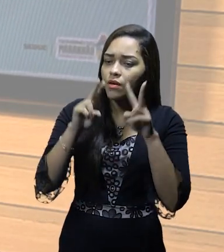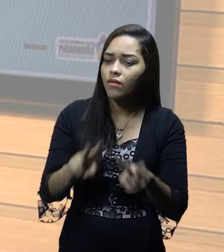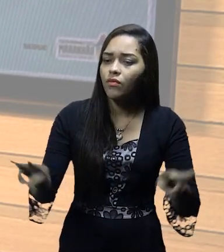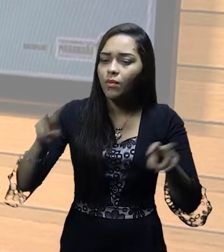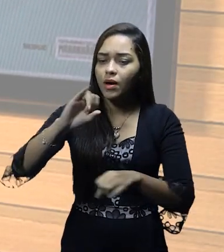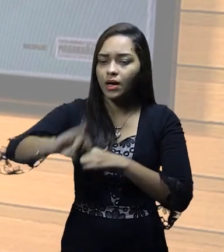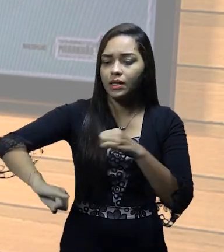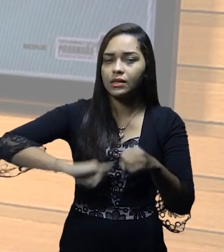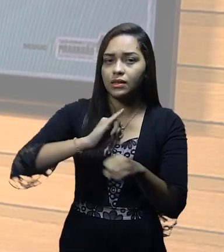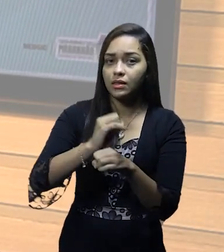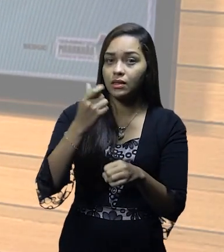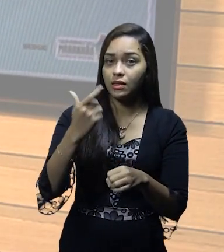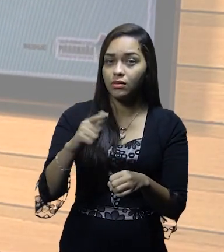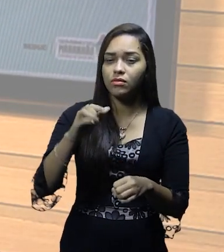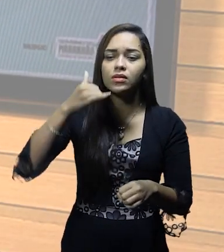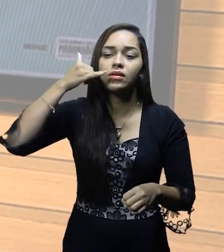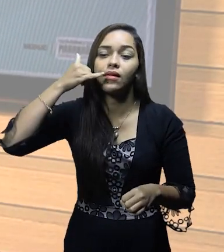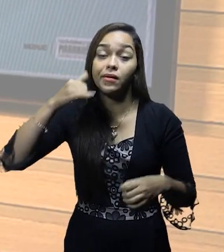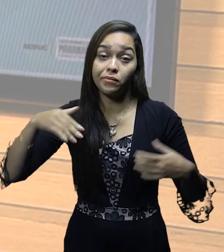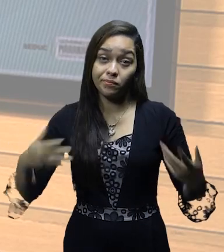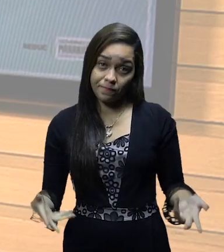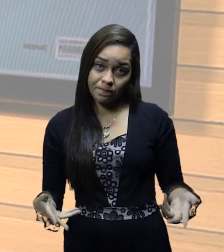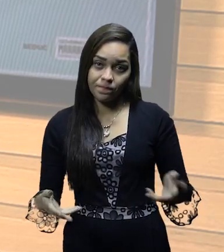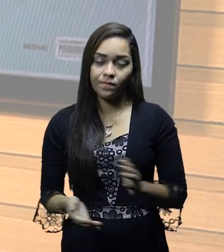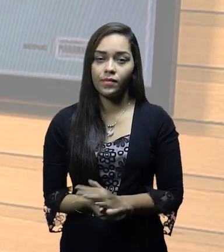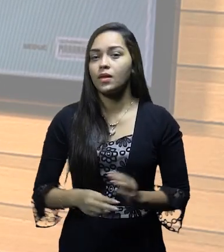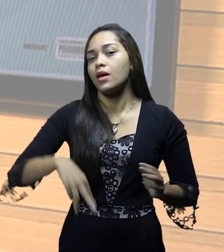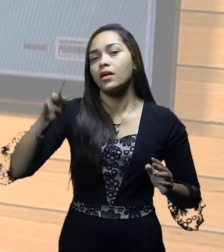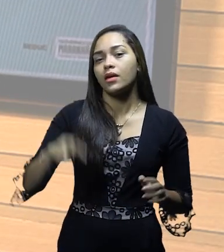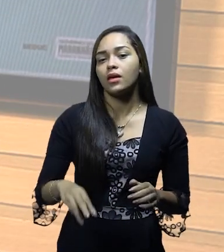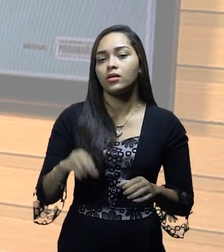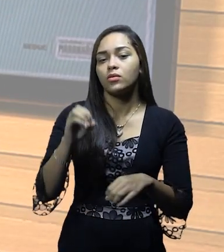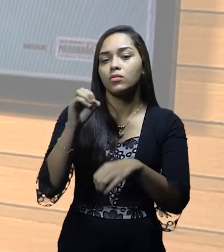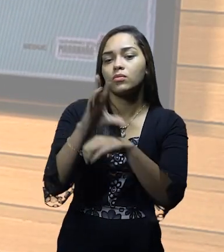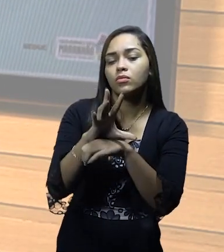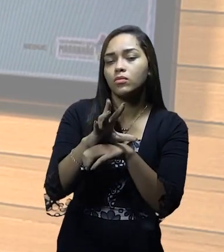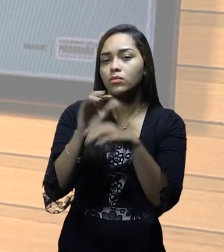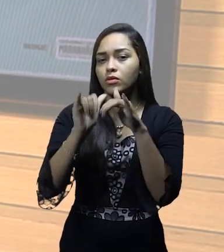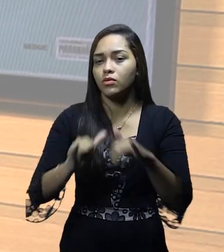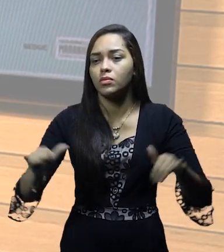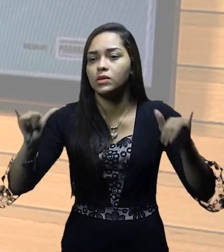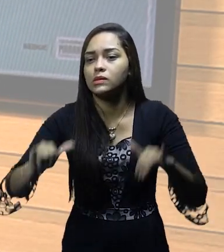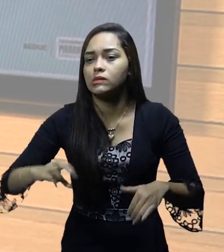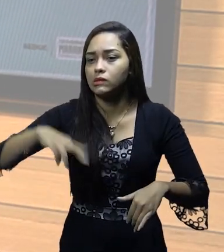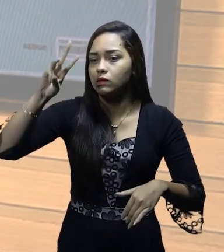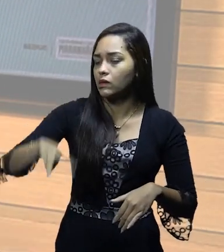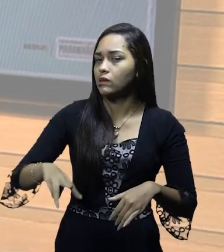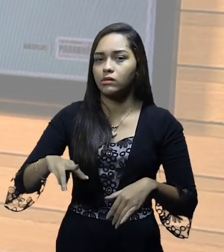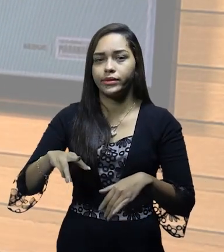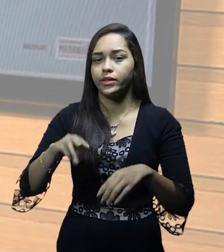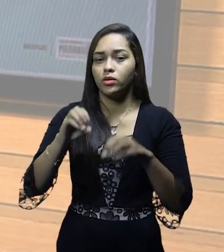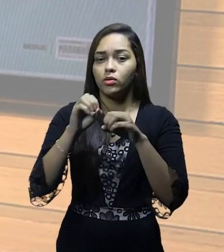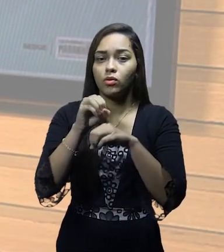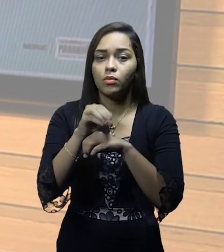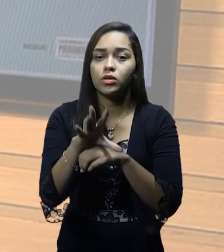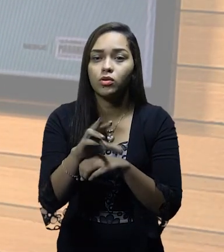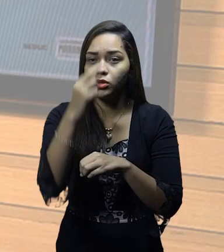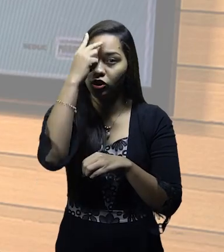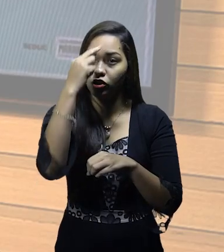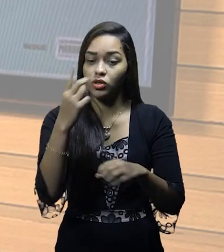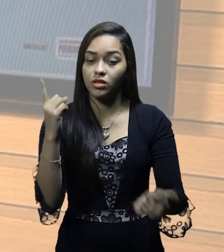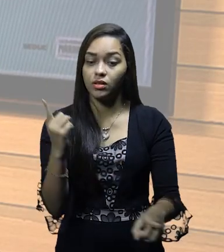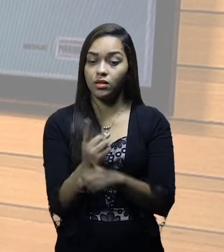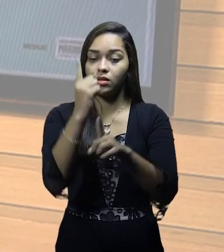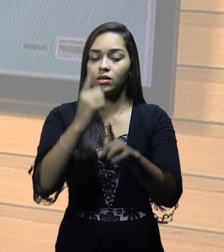Como nós lidamos muito com a internet, quem não tem o smartphone, quem não compartilha uma notícia, quem